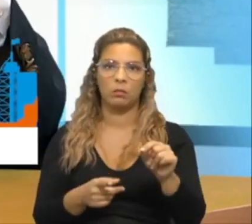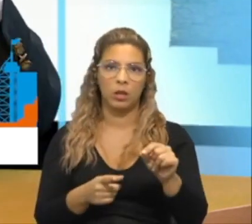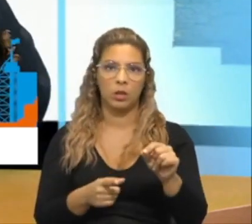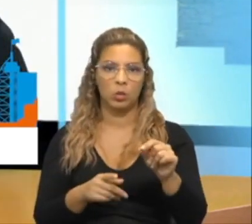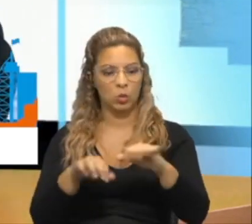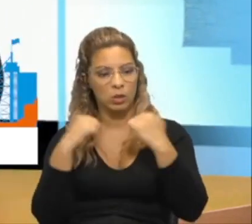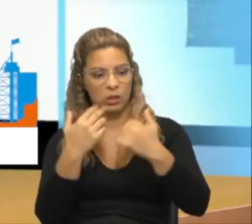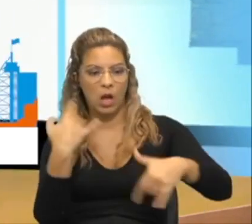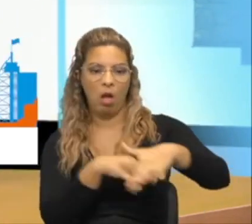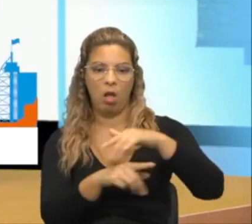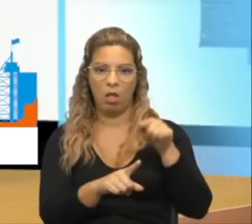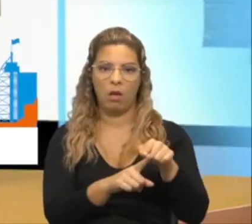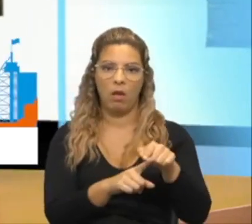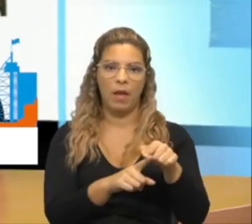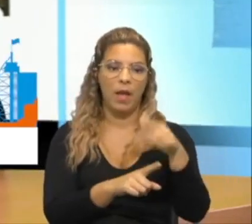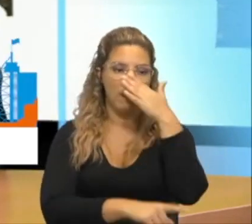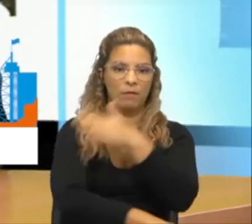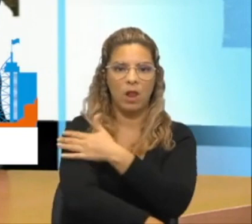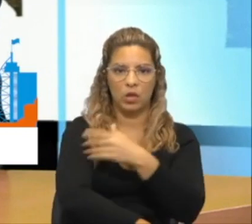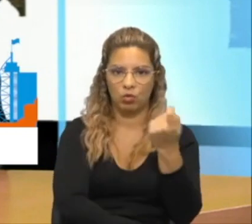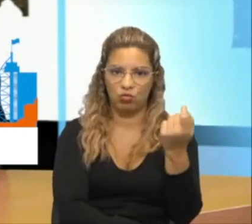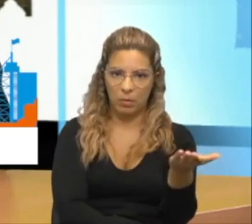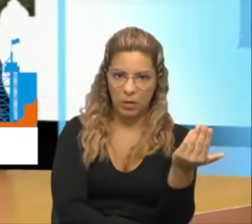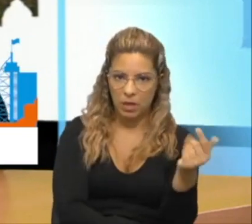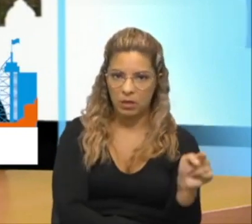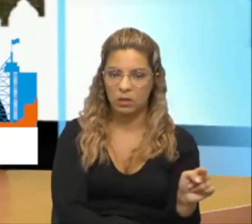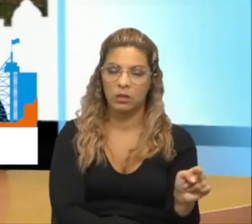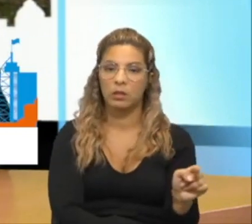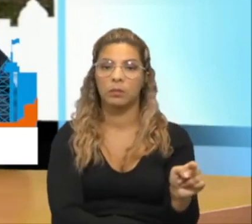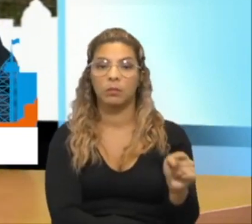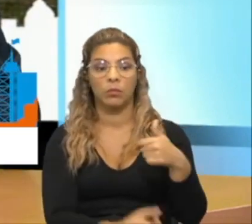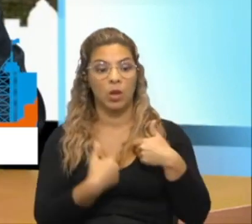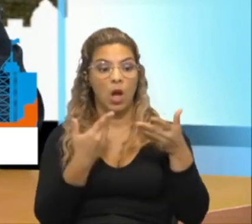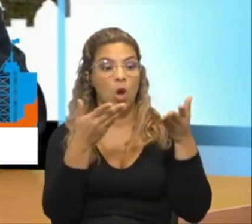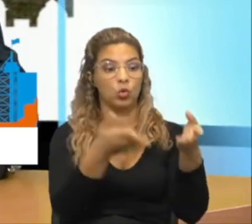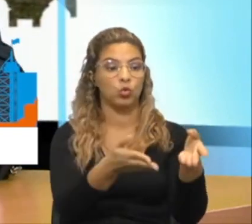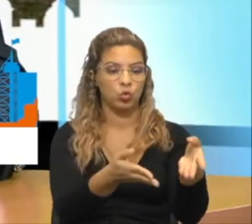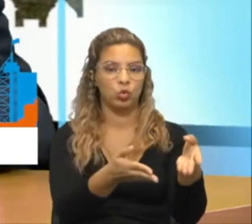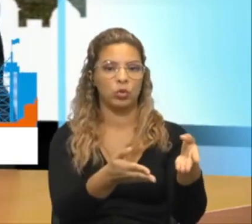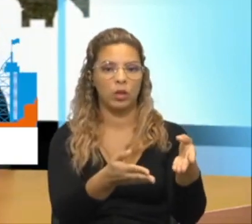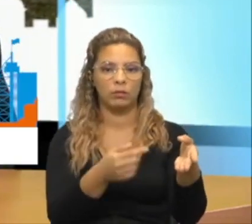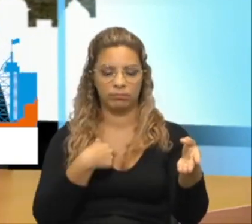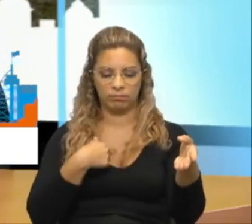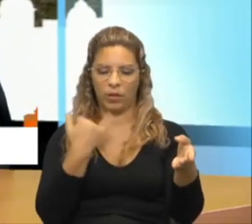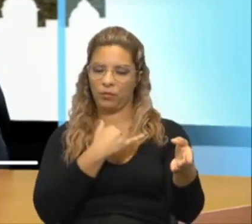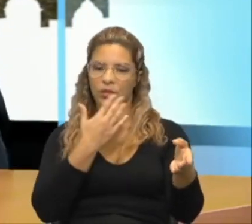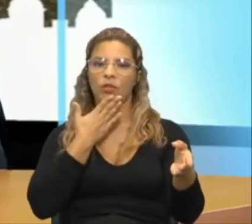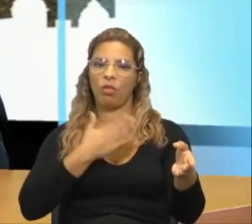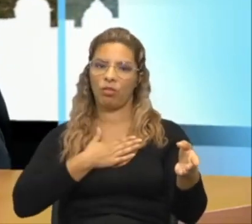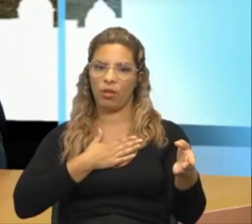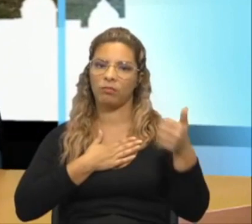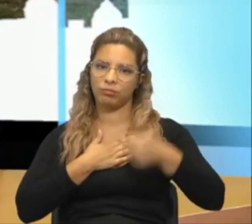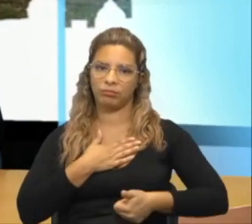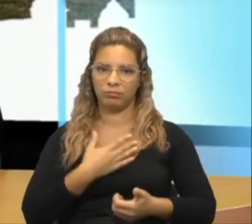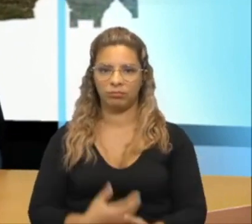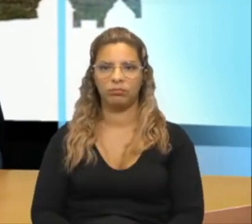é estar centrada nos mais frágeis. E quando nós ajudamos os outros, é aí que somos verdadeiramente felizes, é aí que nos encontramos verdadeiramente.